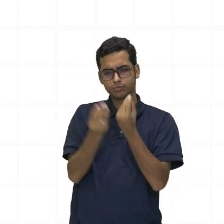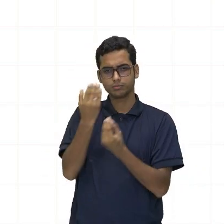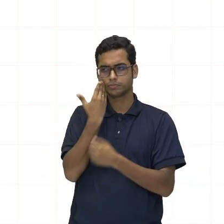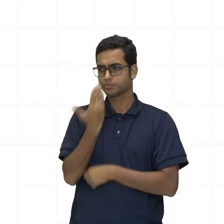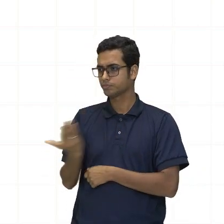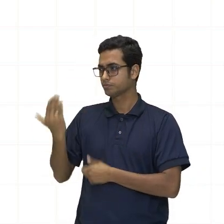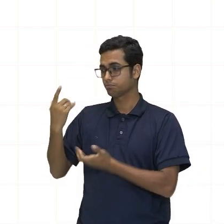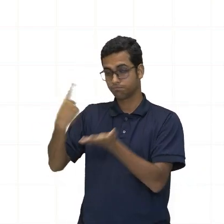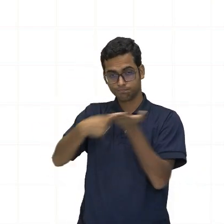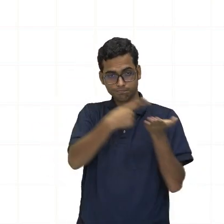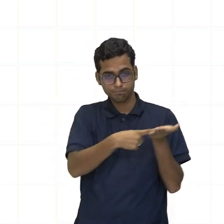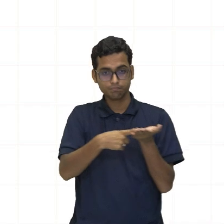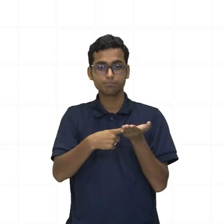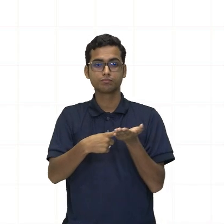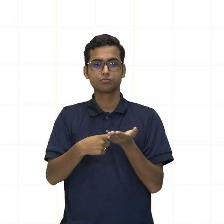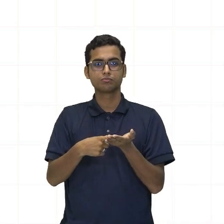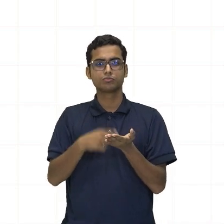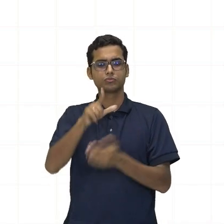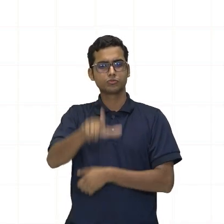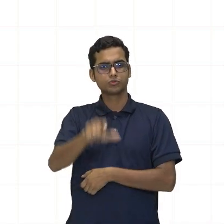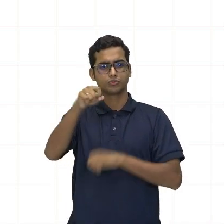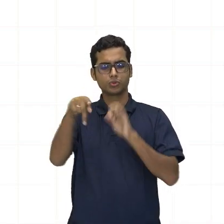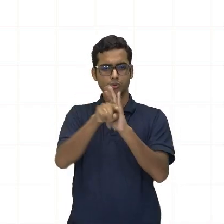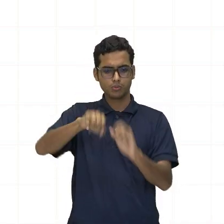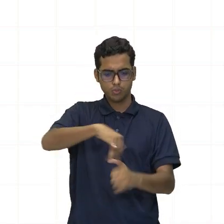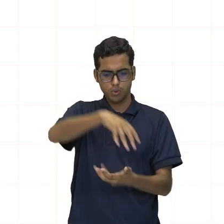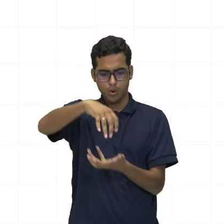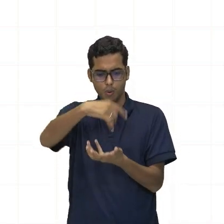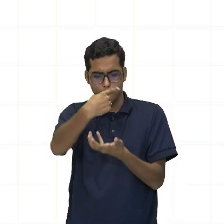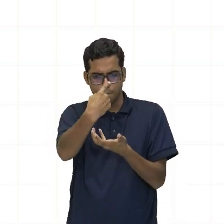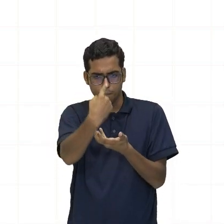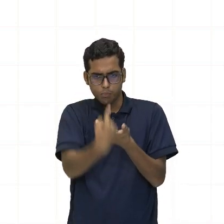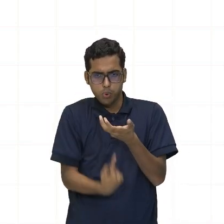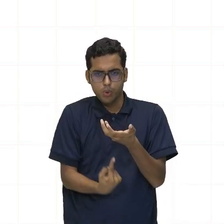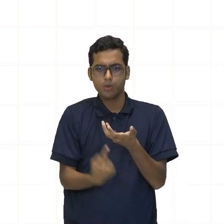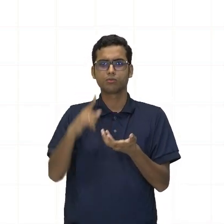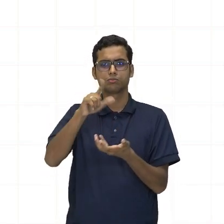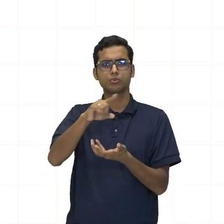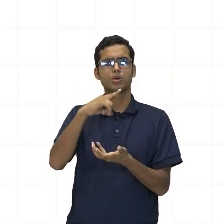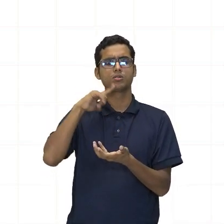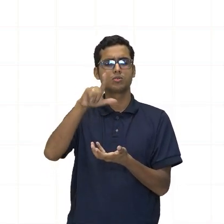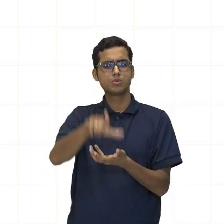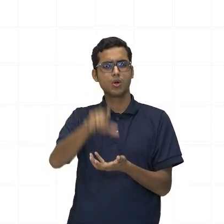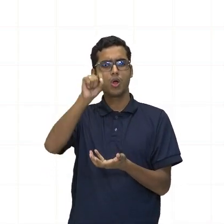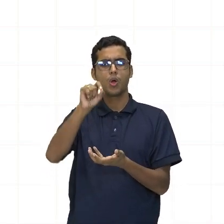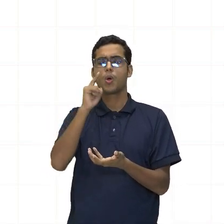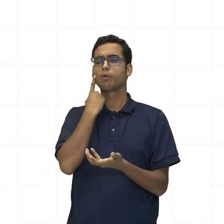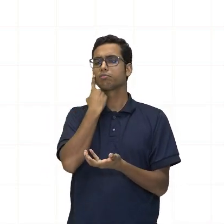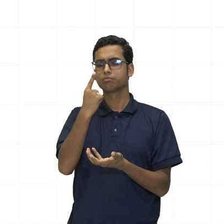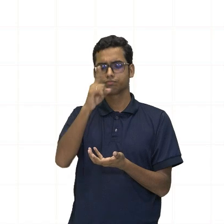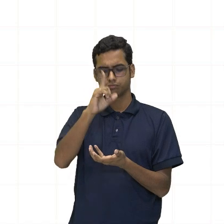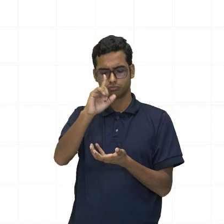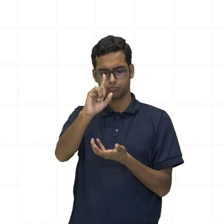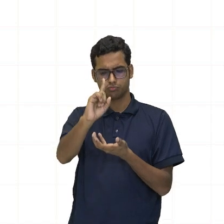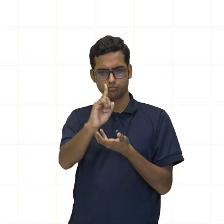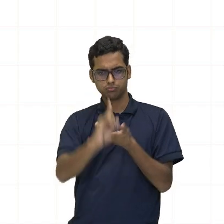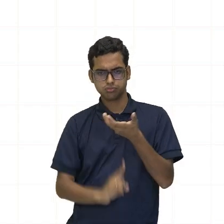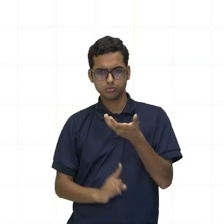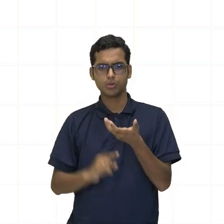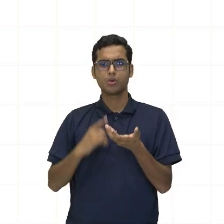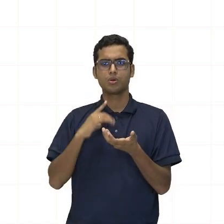Ele escolhe um meridiano, uma linha reta, e ele determina que, a partir dessa linha, as